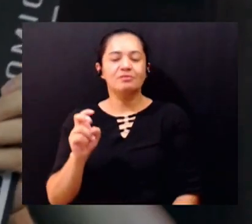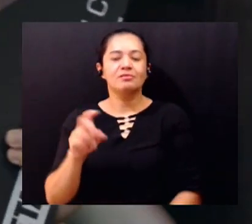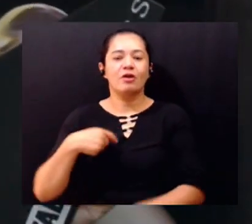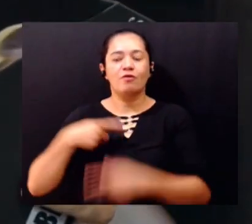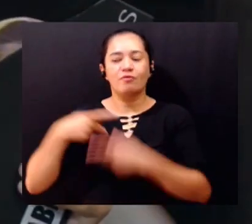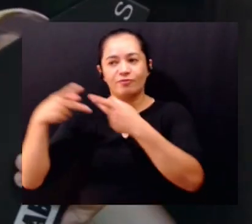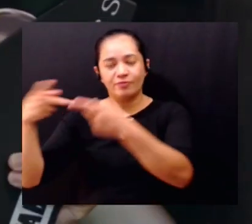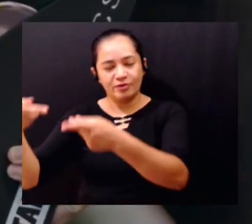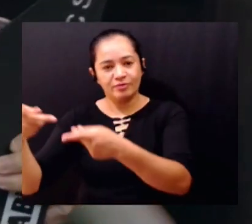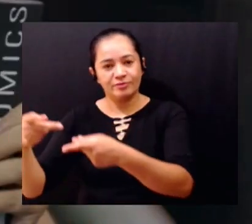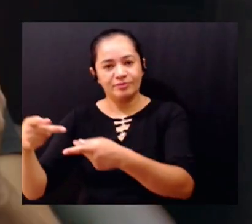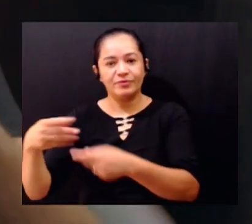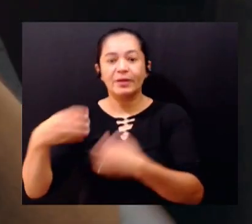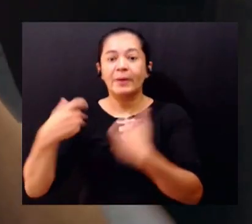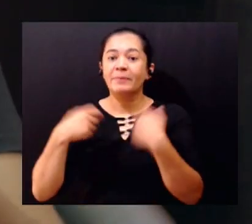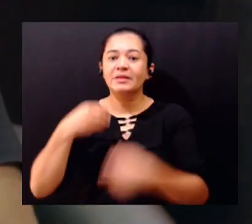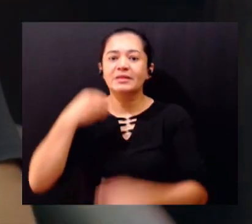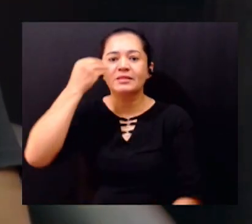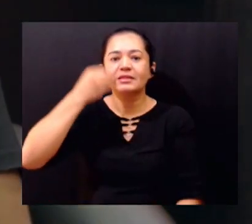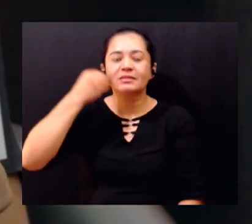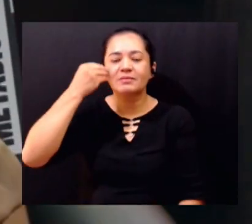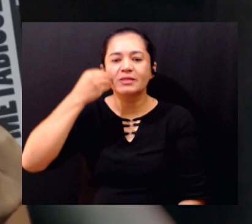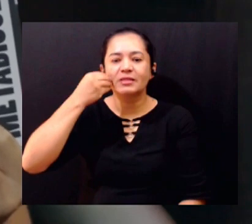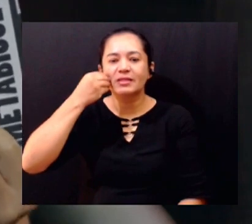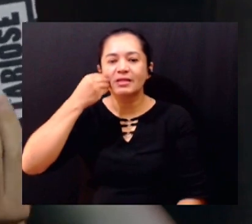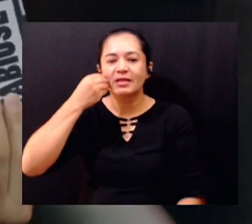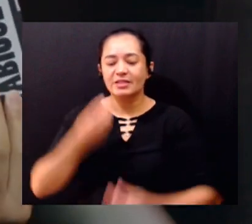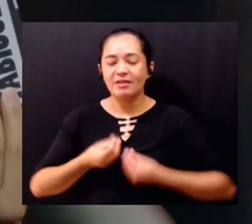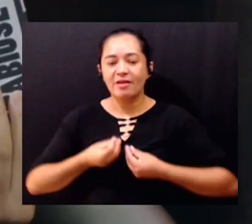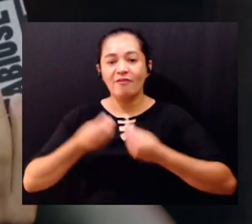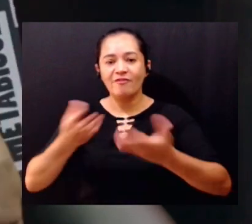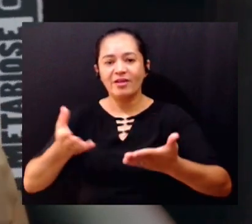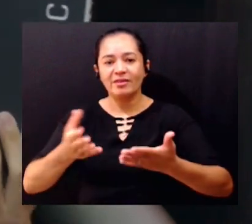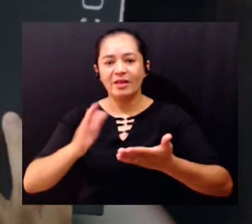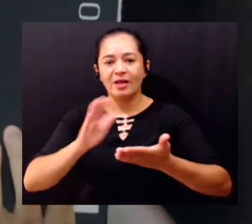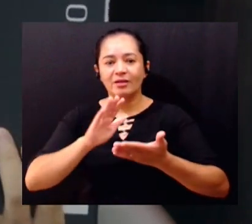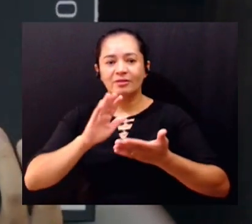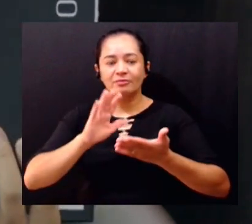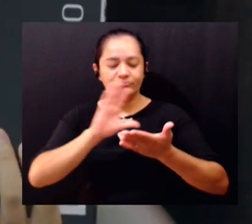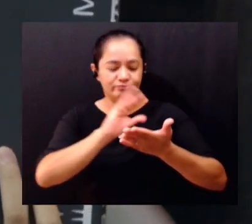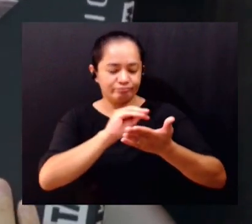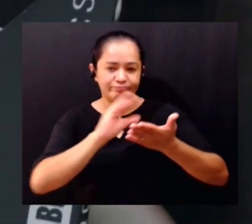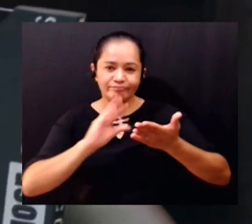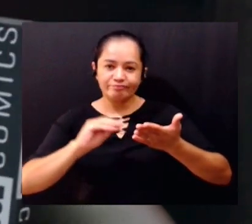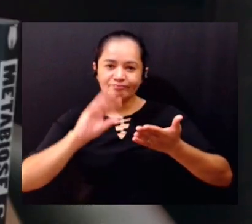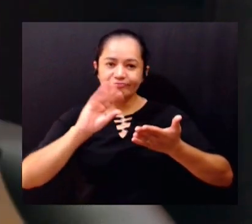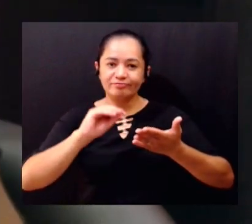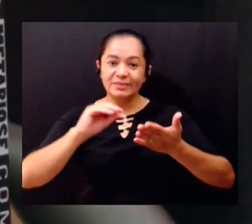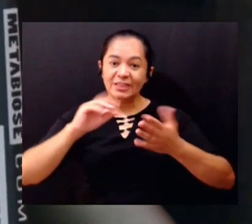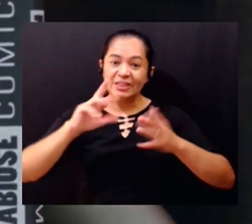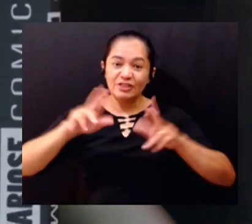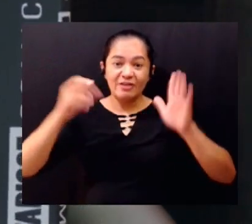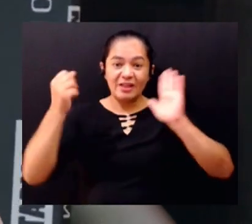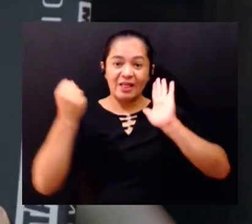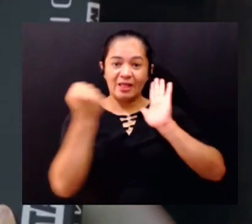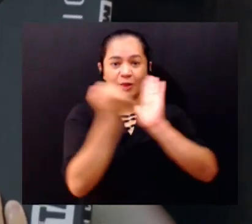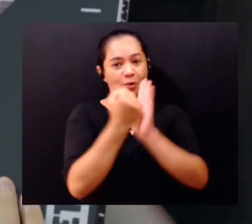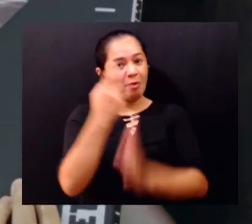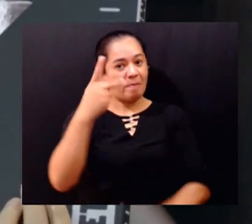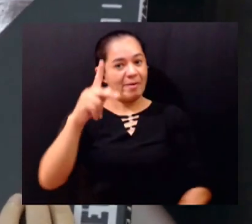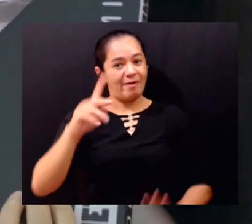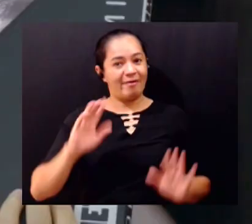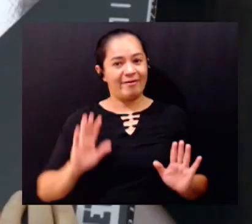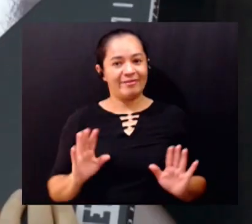experiência do tato, né? E do diferencial da sua marca, vamos dizer assim, né? E como a marca